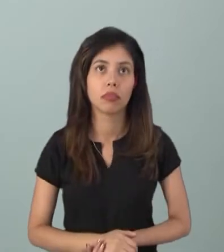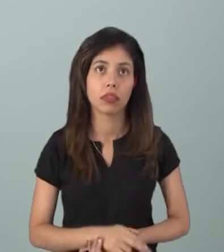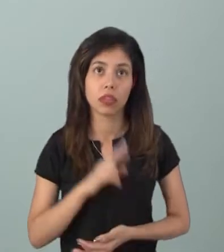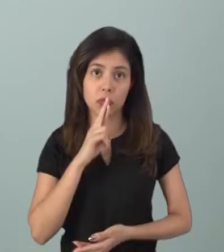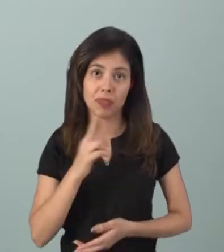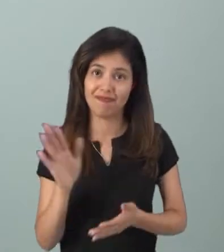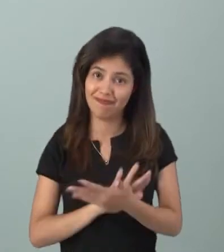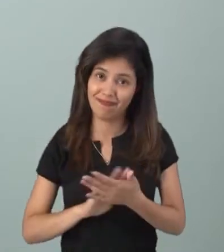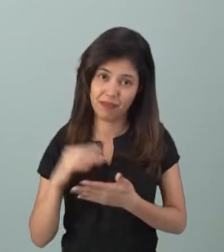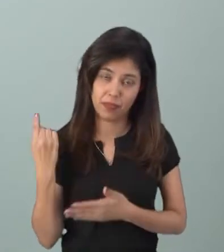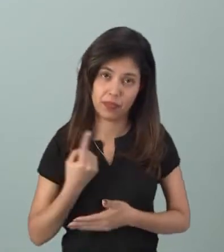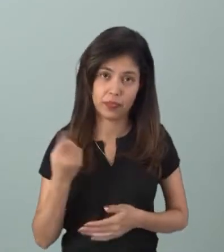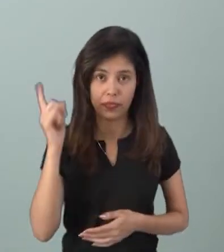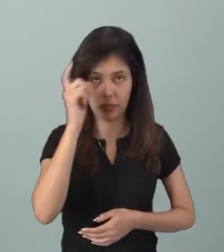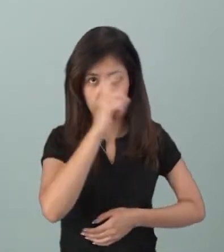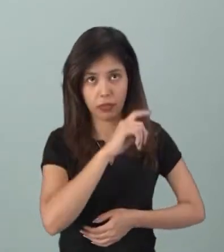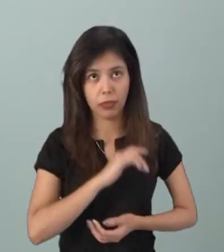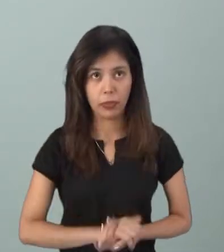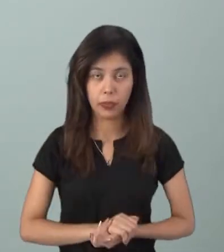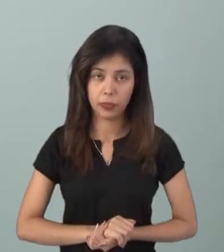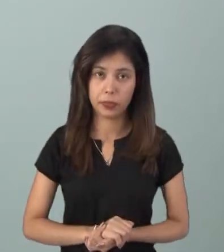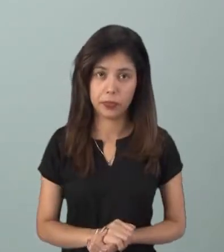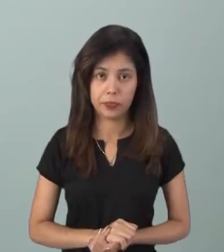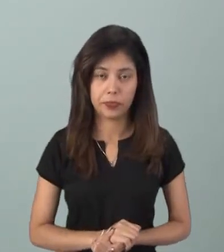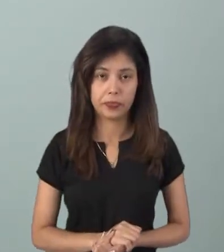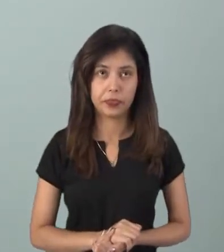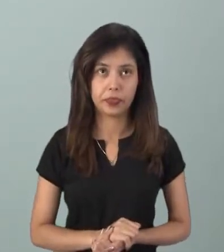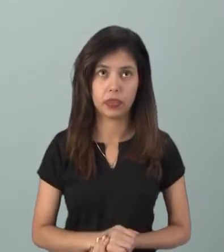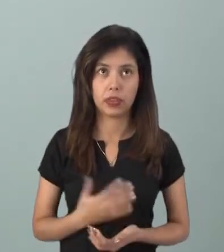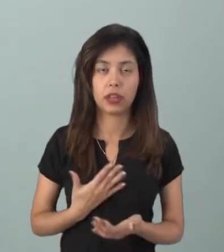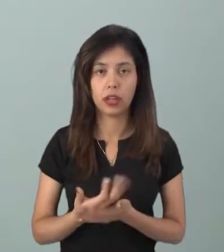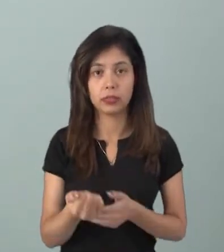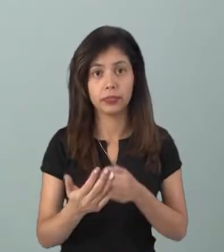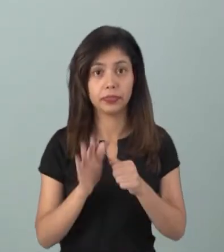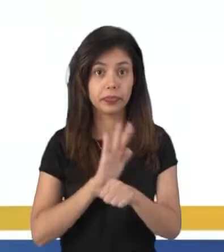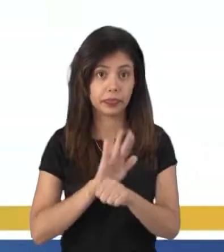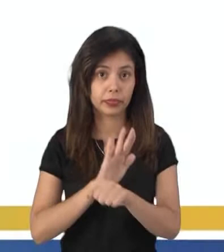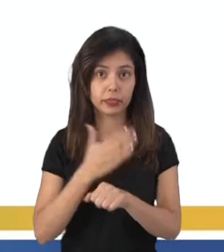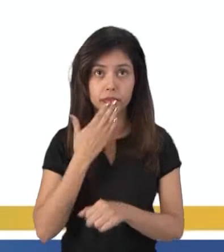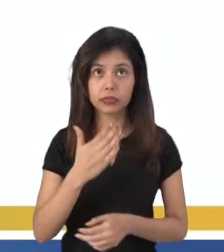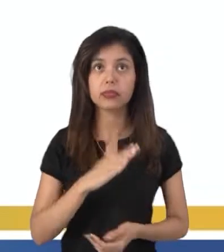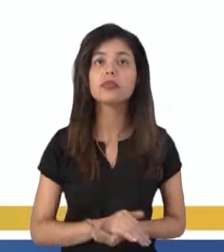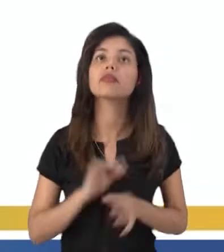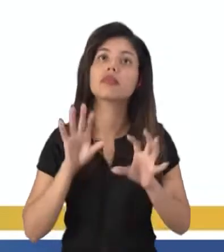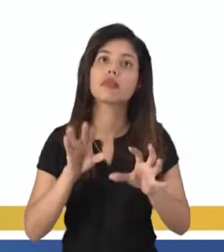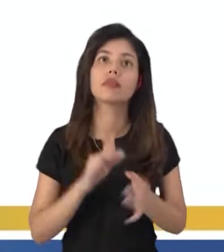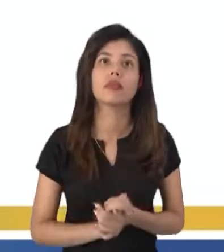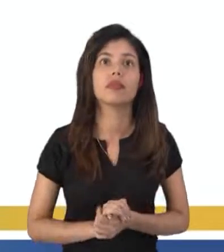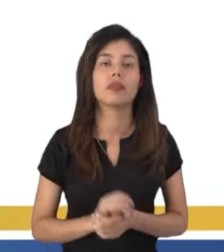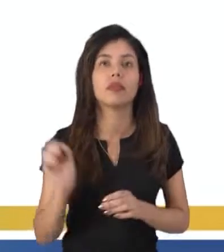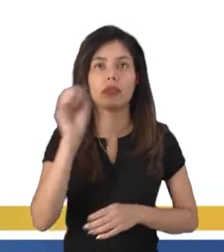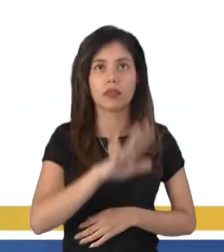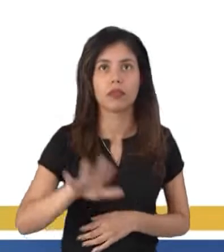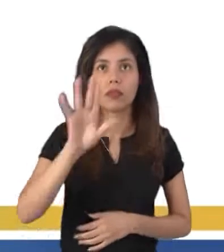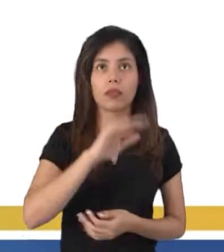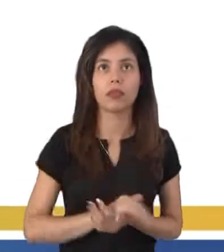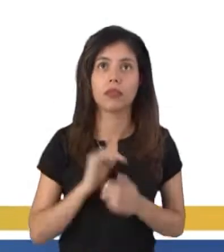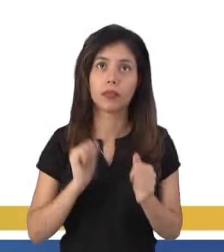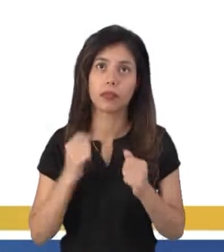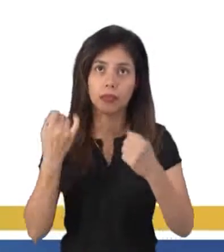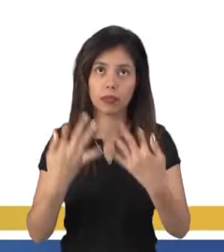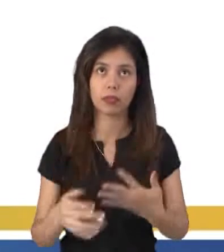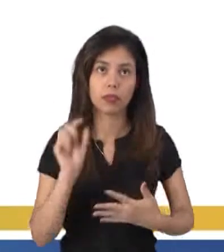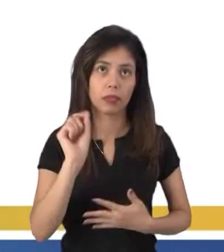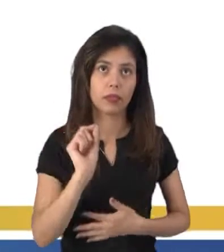nada sozinha, e vai ter uma dificuldade também de buscar ajuda. E assim, de uma maneira geral, a gente pode dizer